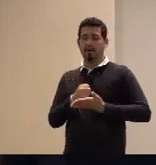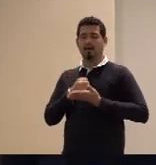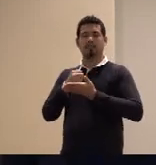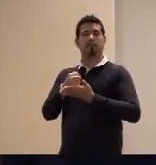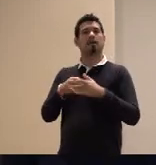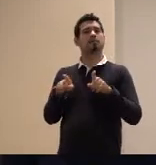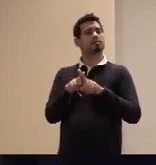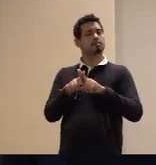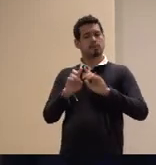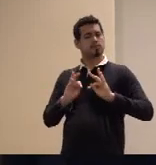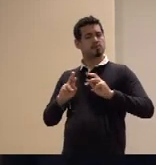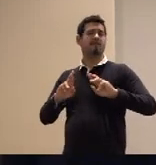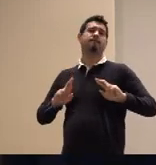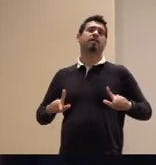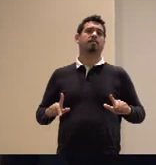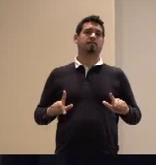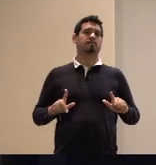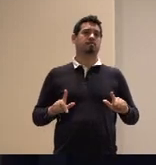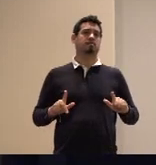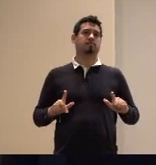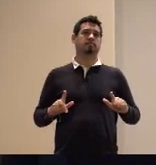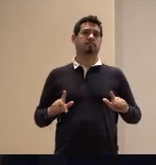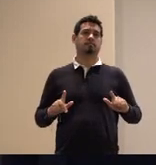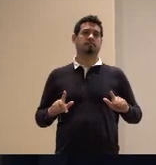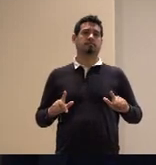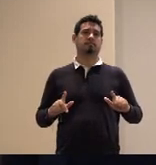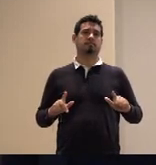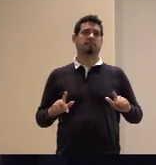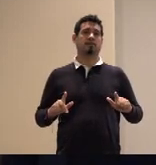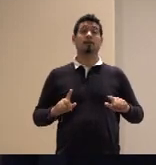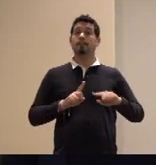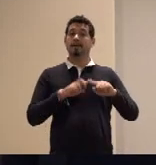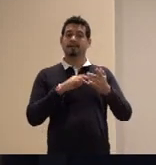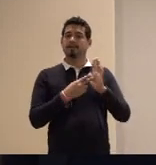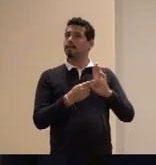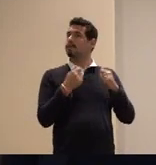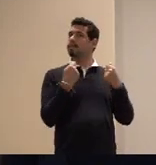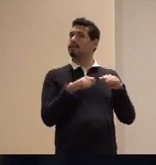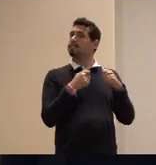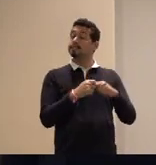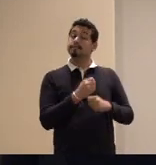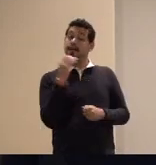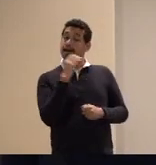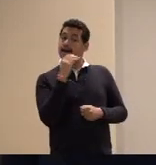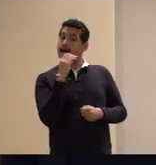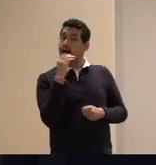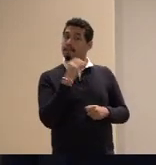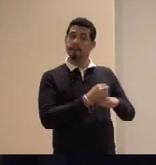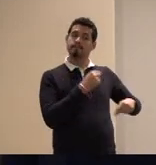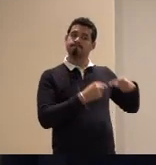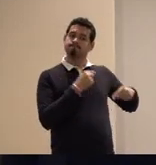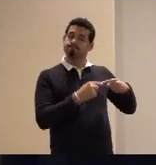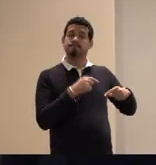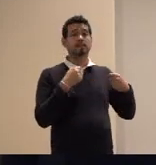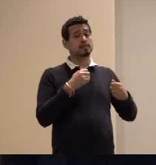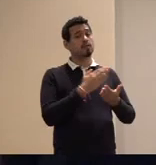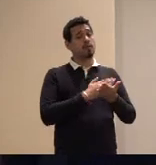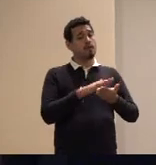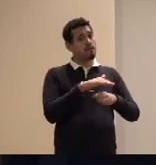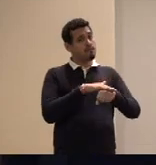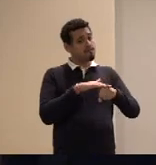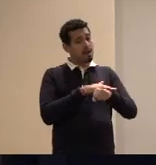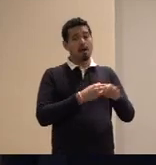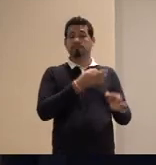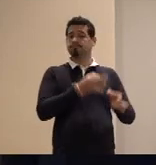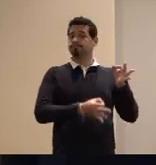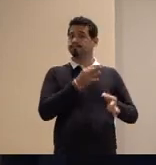é totalmente diferente. Então, é algo que precisa ser urgentemente discutido com o judiciário e